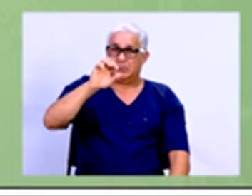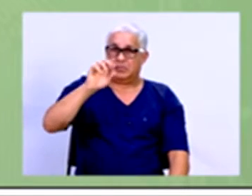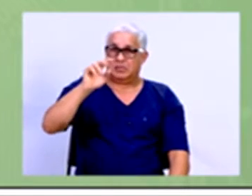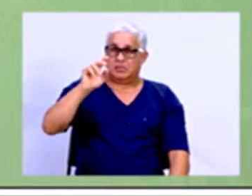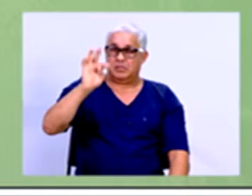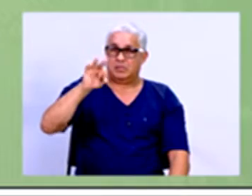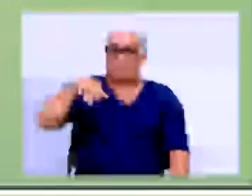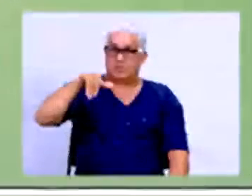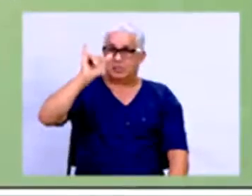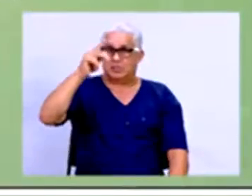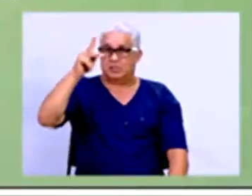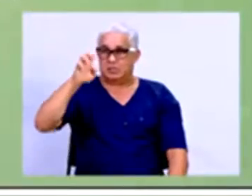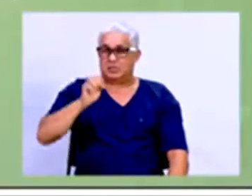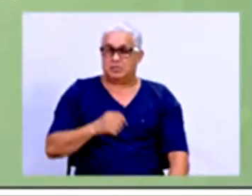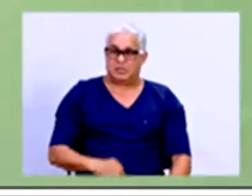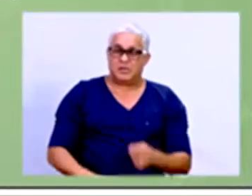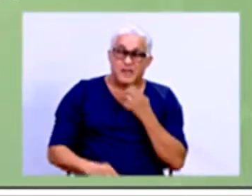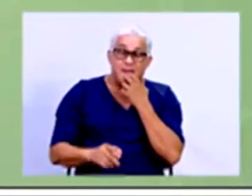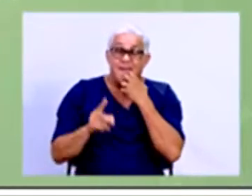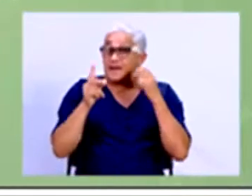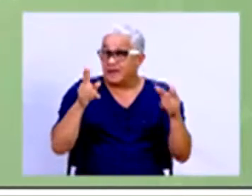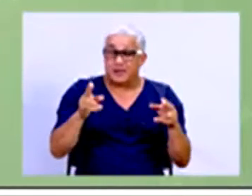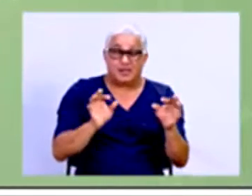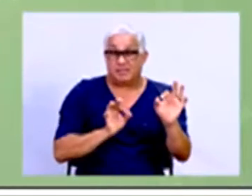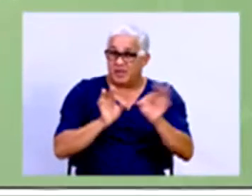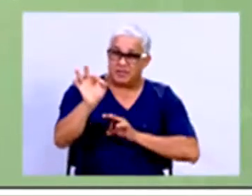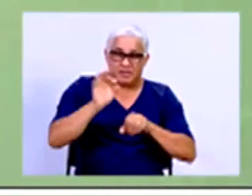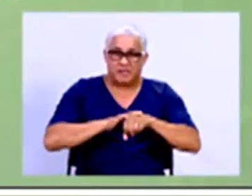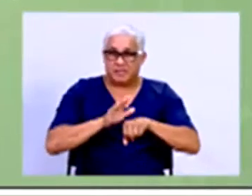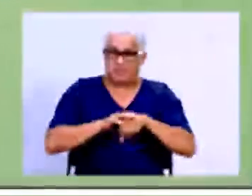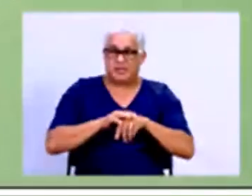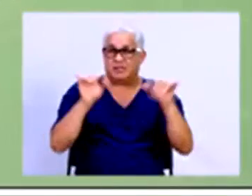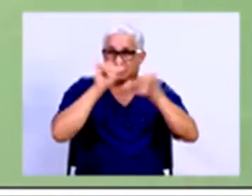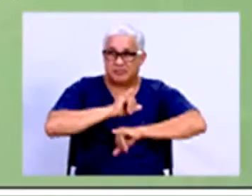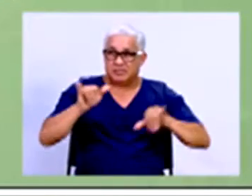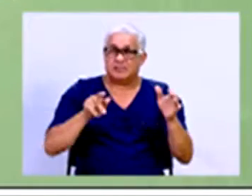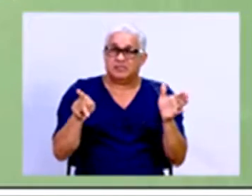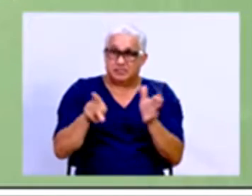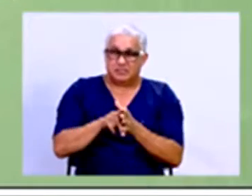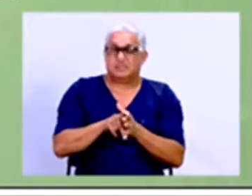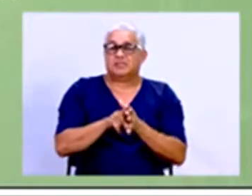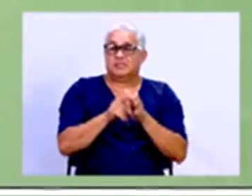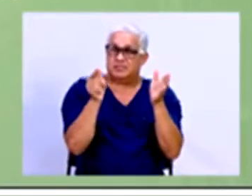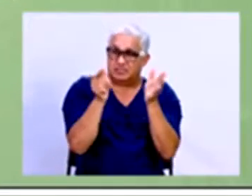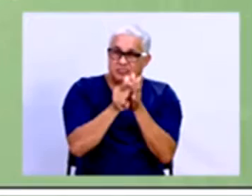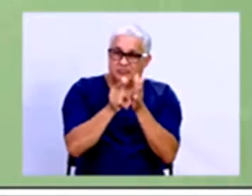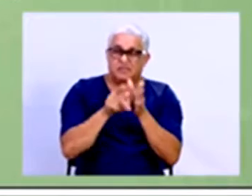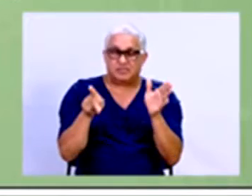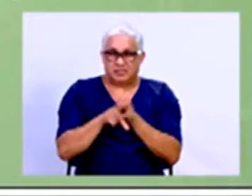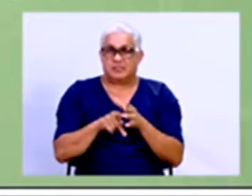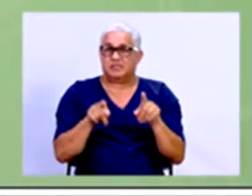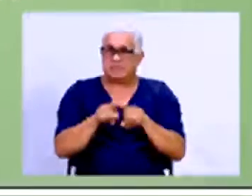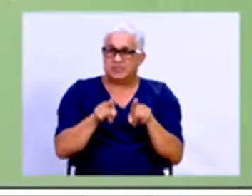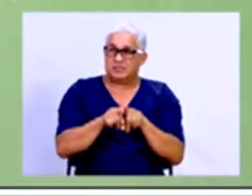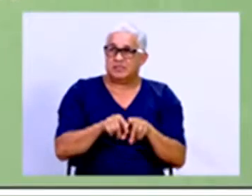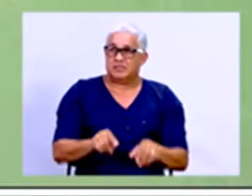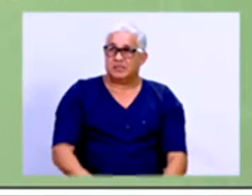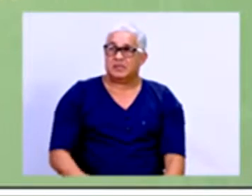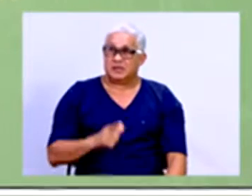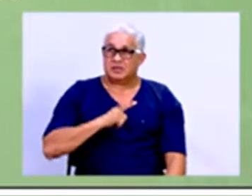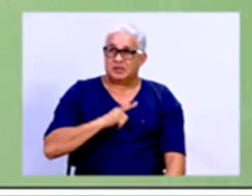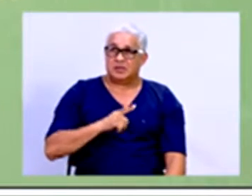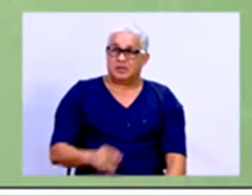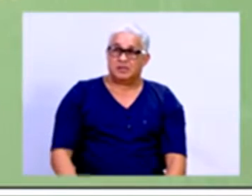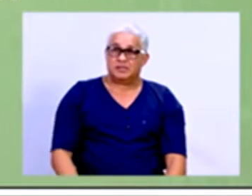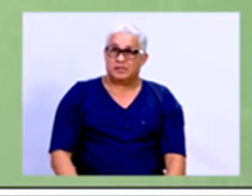informação. É como se fosse preparar, né, a informação para isso, preparar o formulário para isso. Basicamente aqui a gente tem o que eu